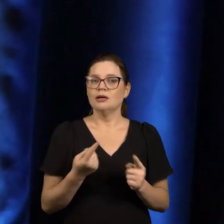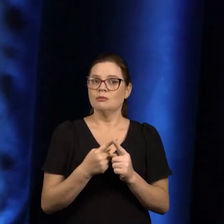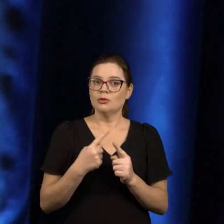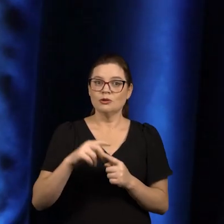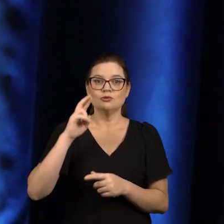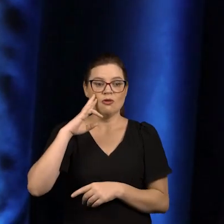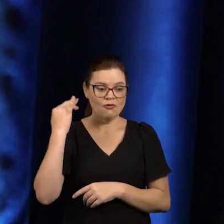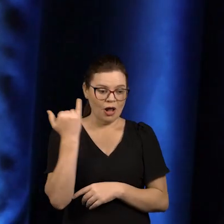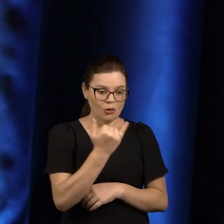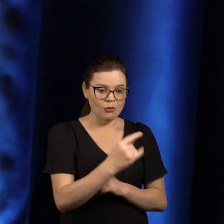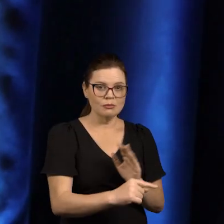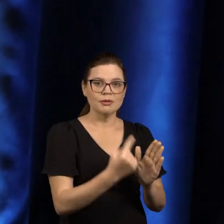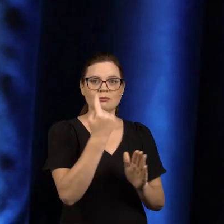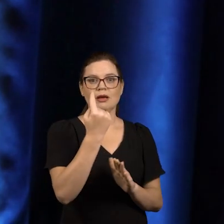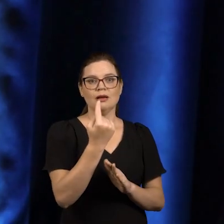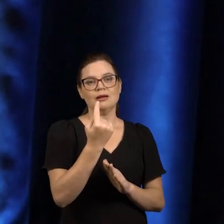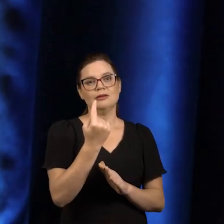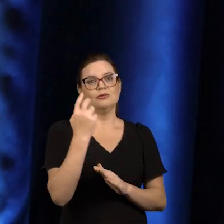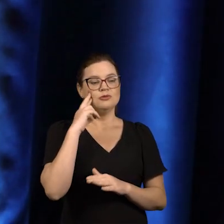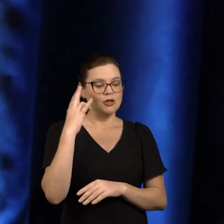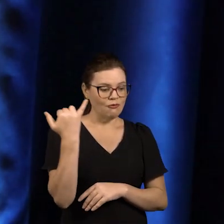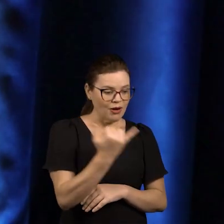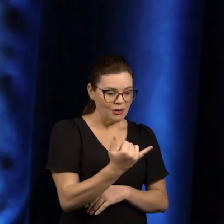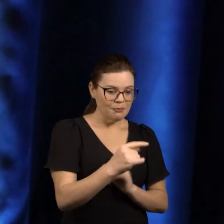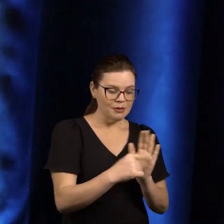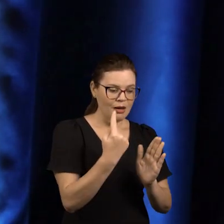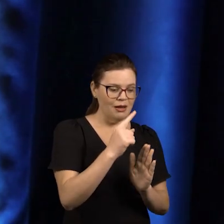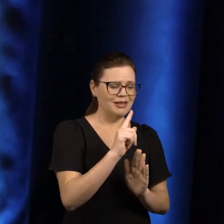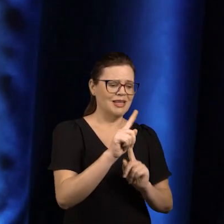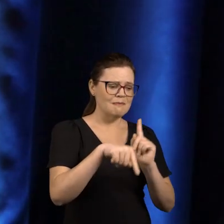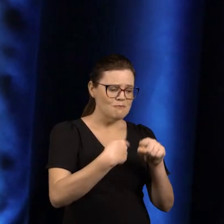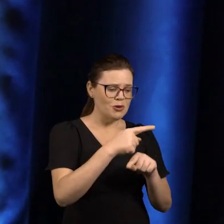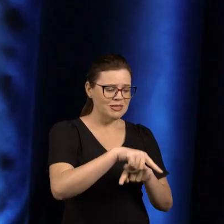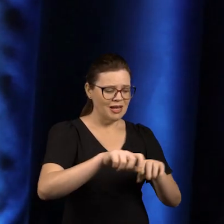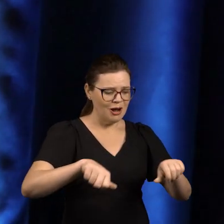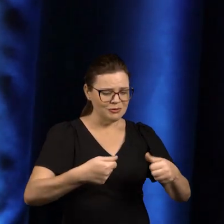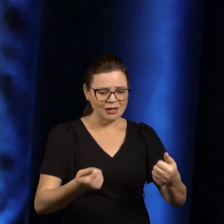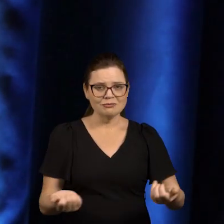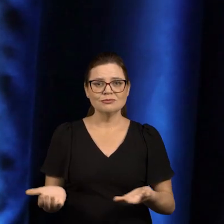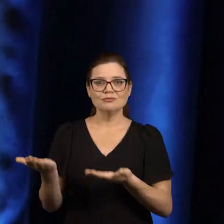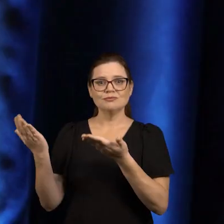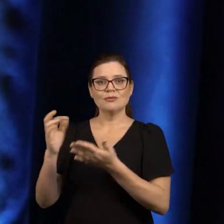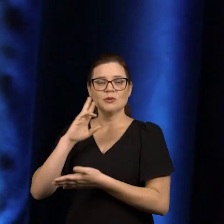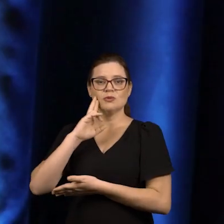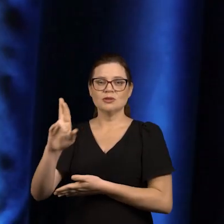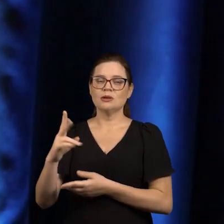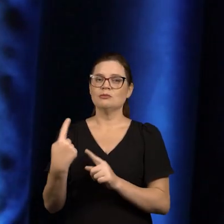nós, é a misericórdia de Deus que nos alcança, né? Nos inserindo